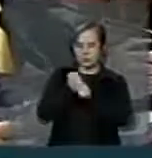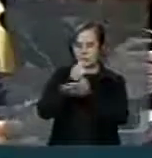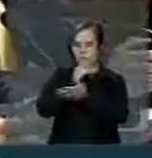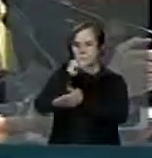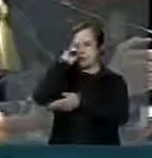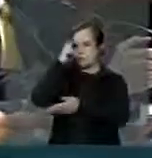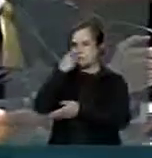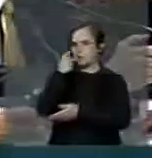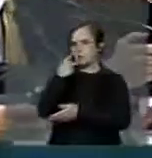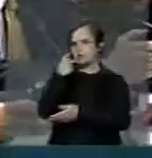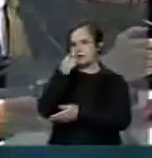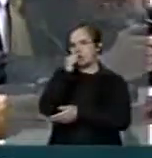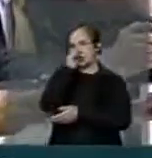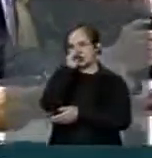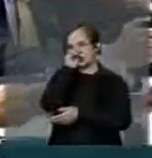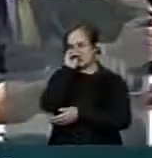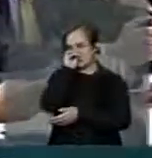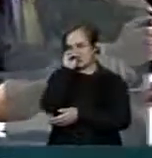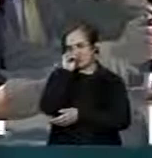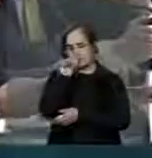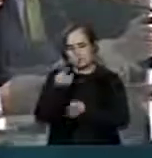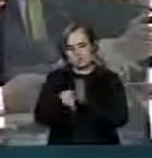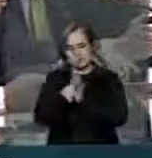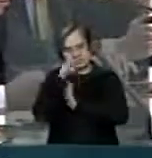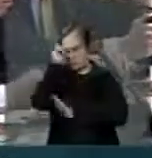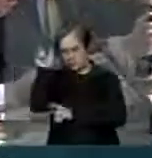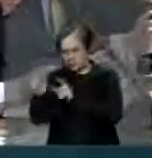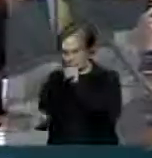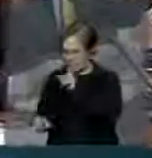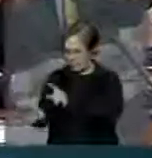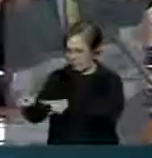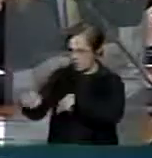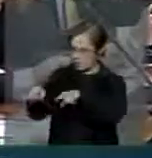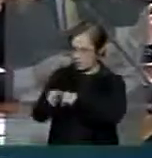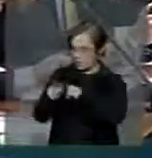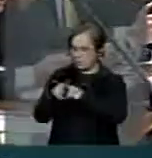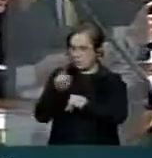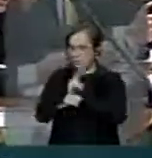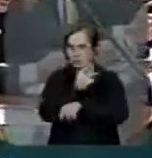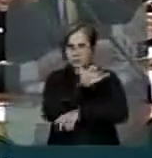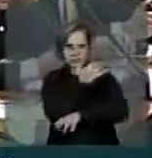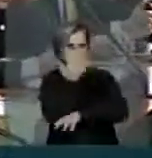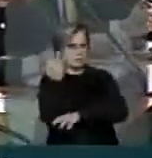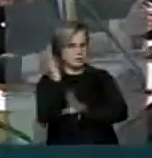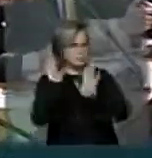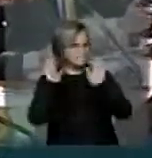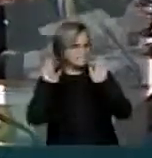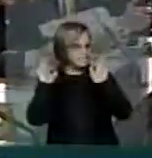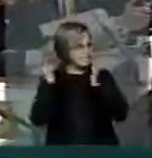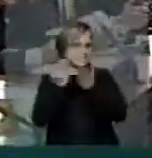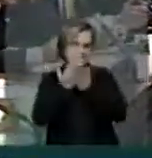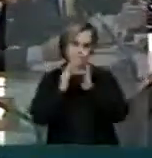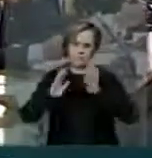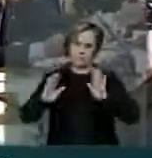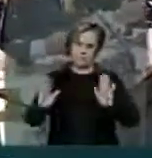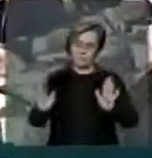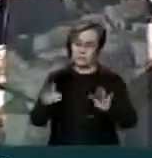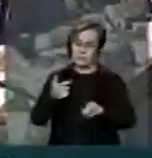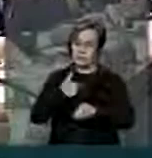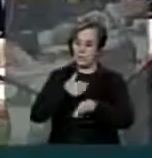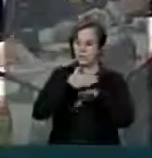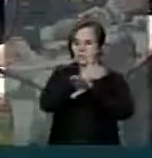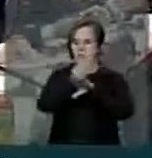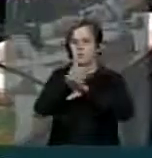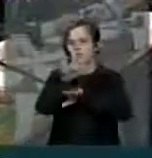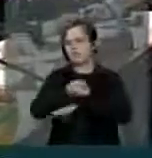de vilanização, não só do produtor, mas do ambientalista, isso é um assunto que deve ser superado. Eu tenho ido às